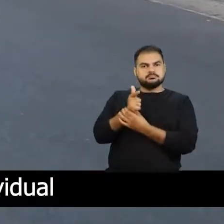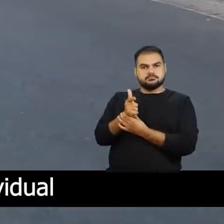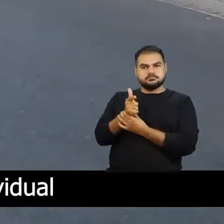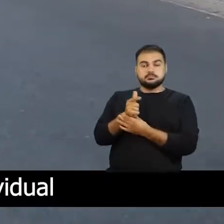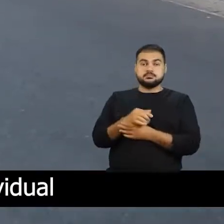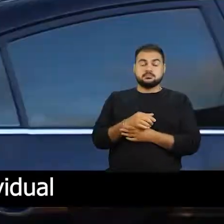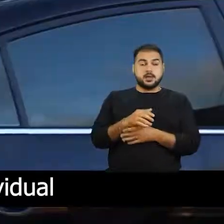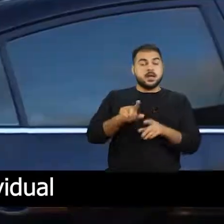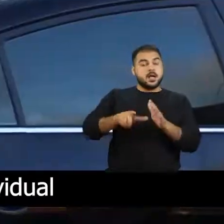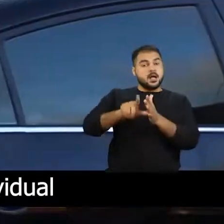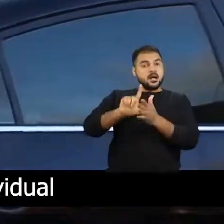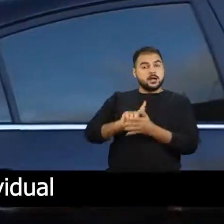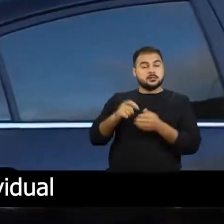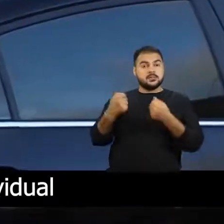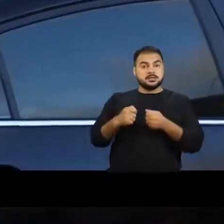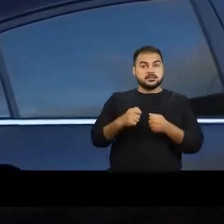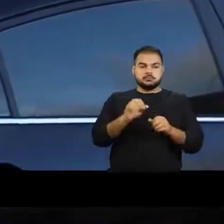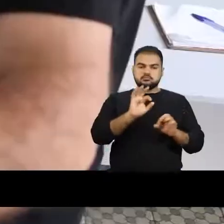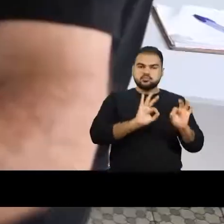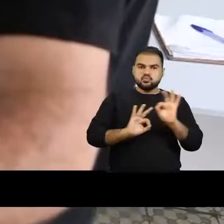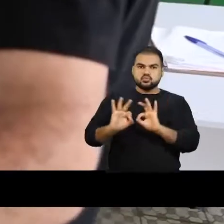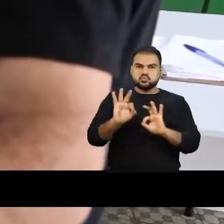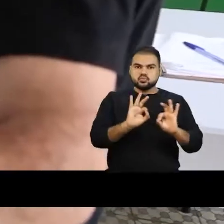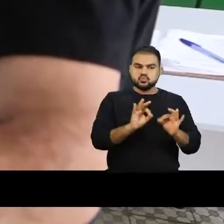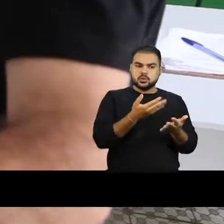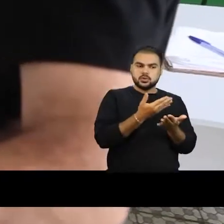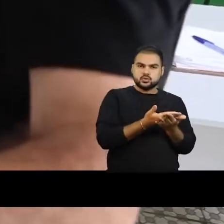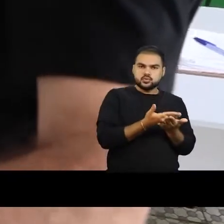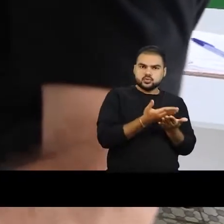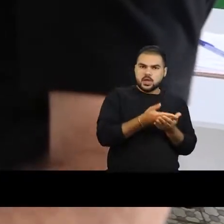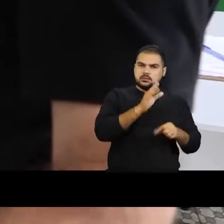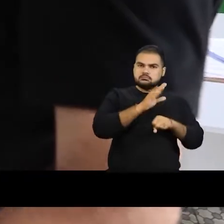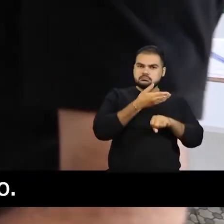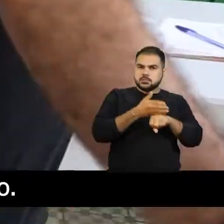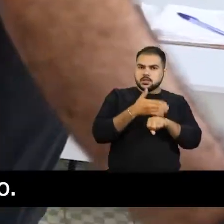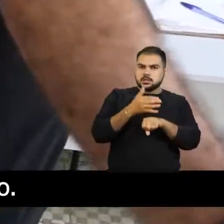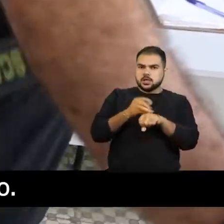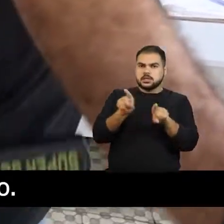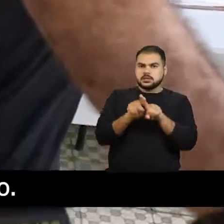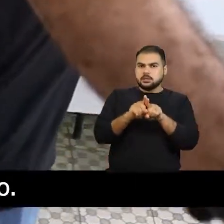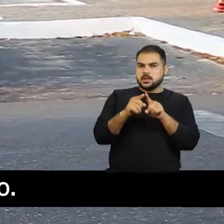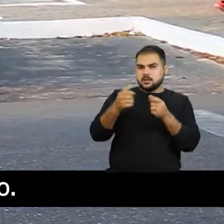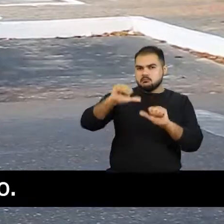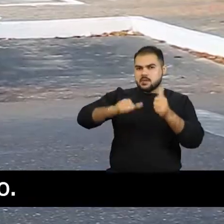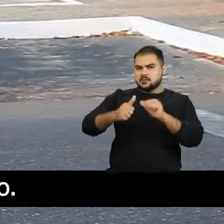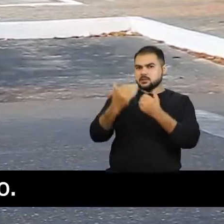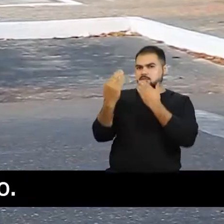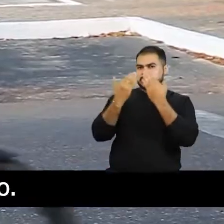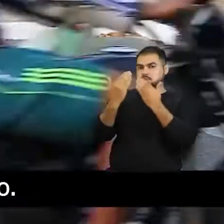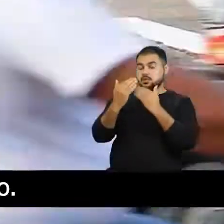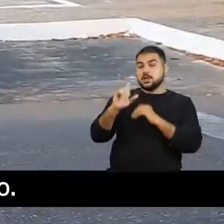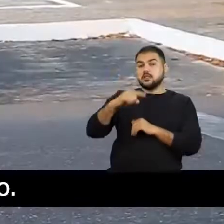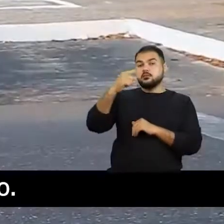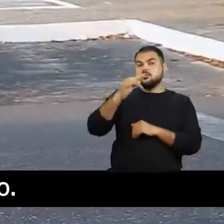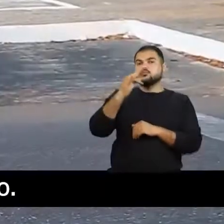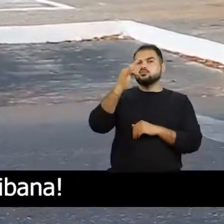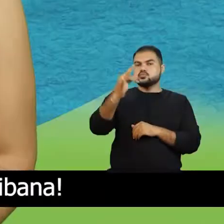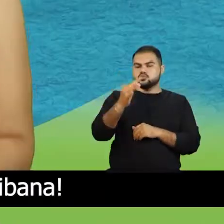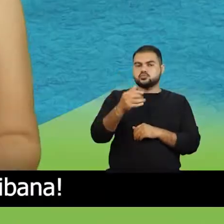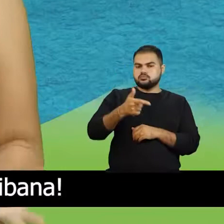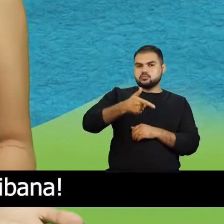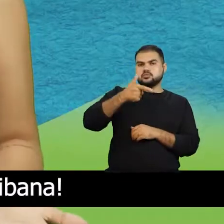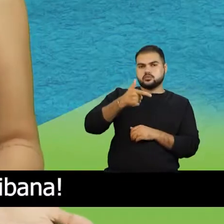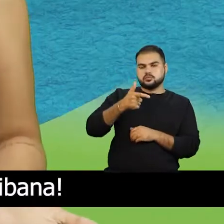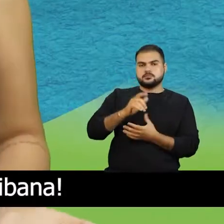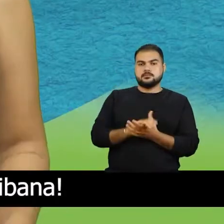estão recebendo treinamento individual e passando por teste de aptidão, para depois iniciar o patrulhamento armado.